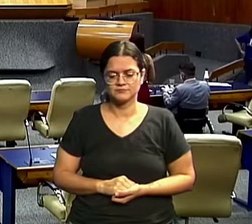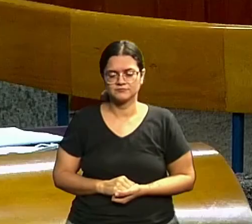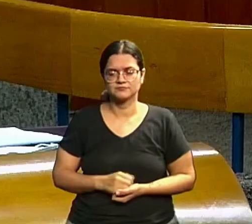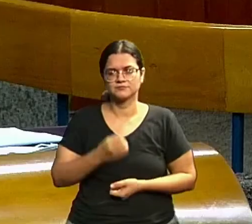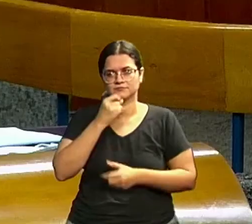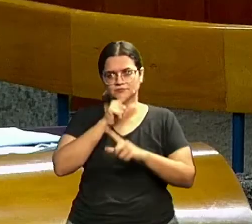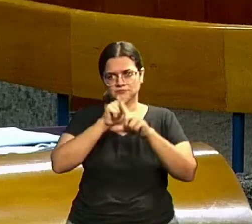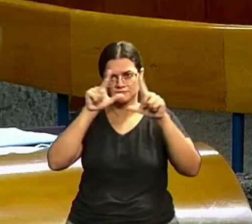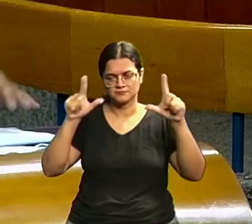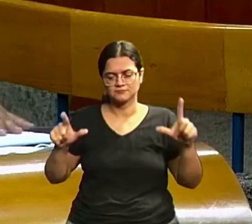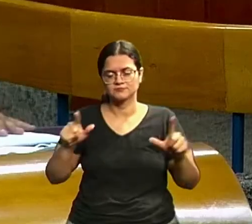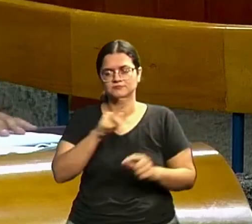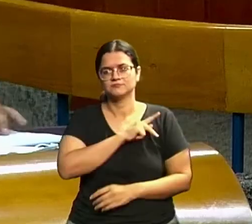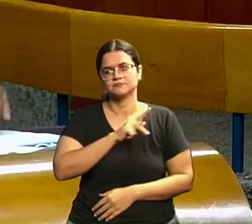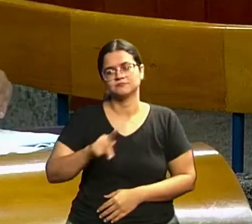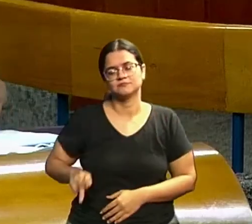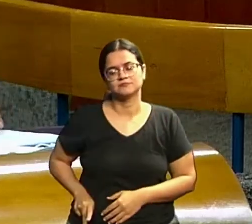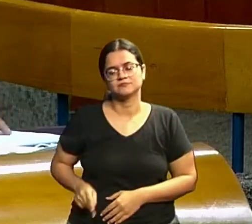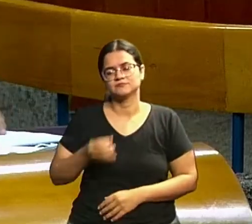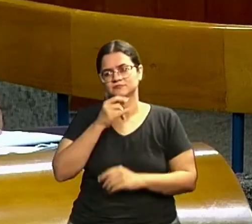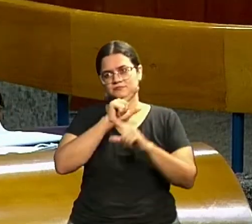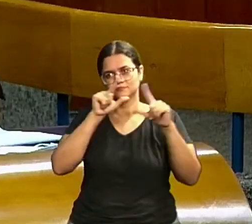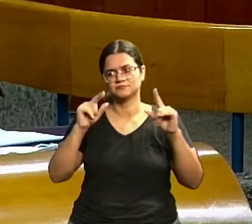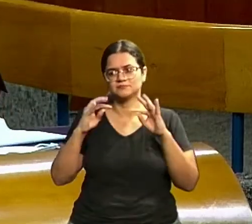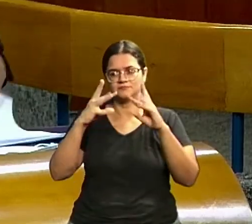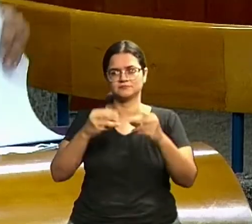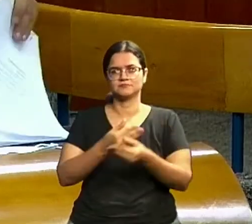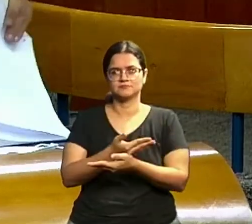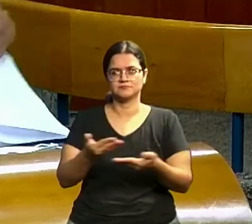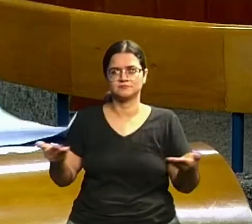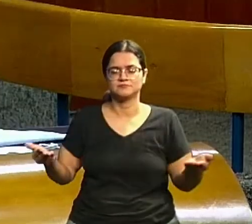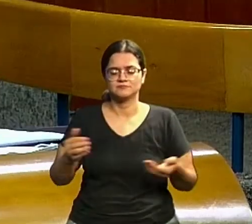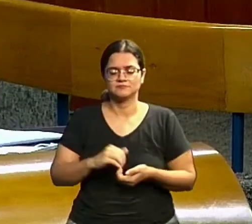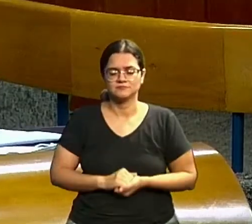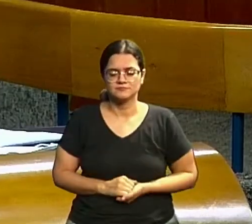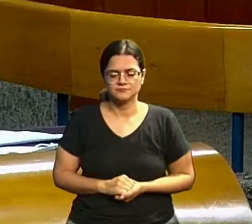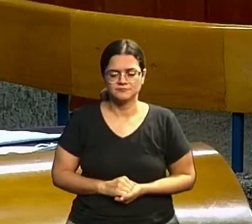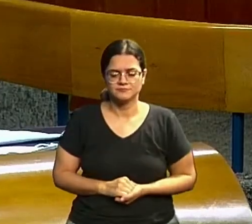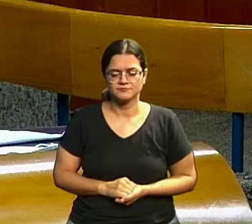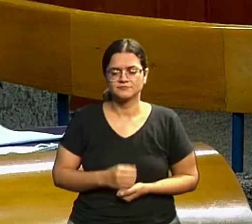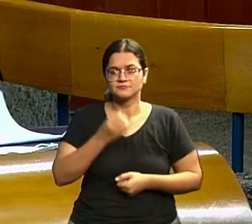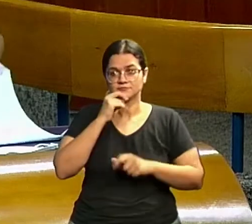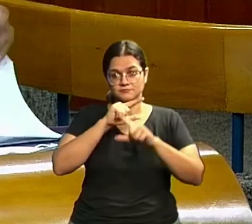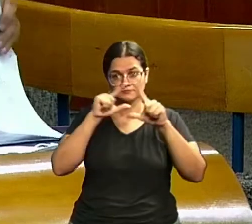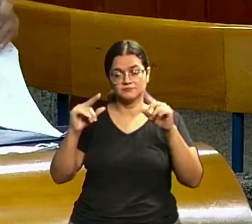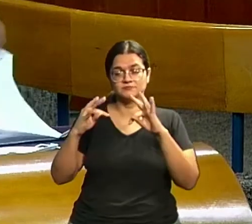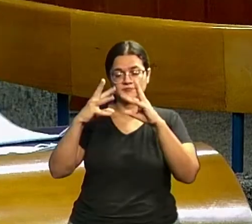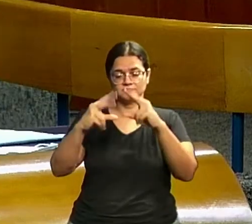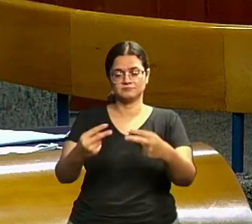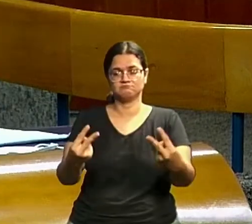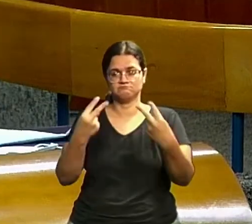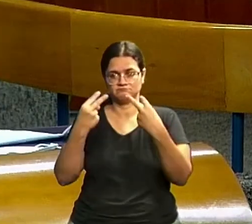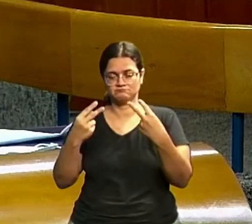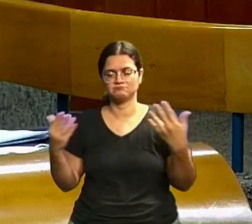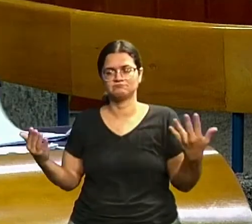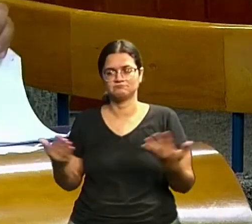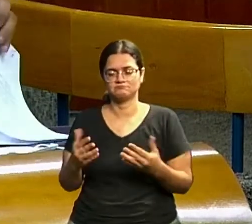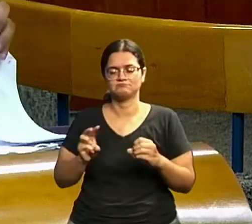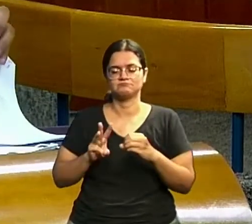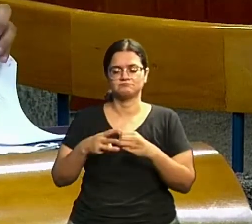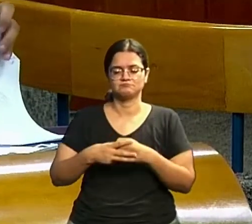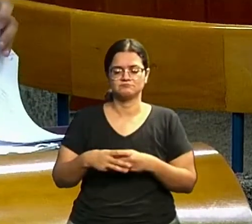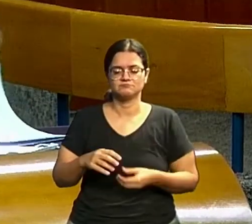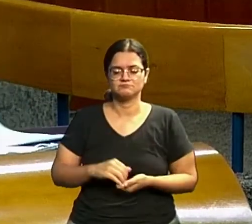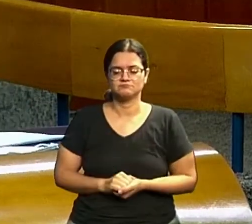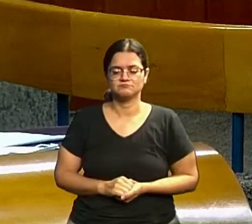Bom dia, senhor presidente, Romário Policarpo. Bom dia a todos os vereadores e vereadoras da cidade de Goiânia. Bom dia a todos que nos prestigiam assistindo pela TV